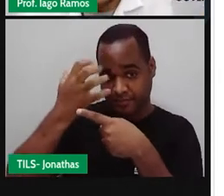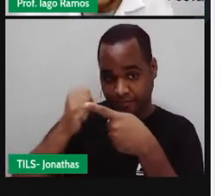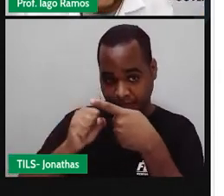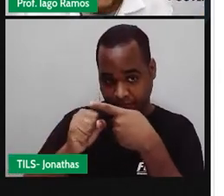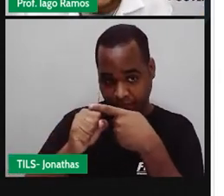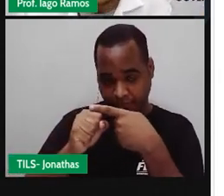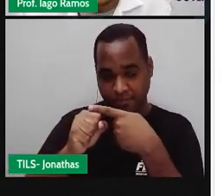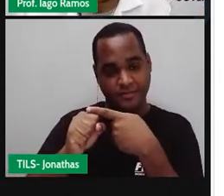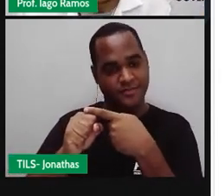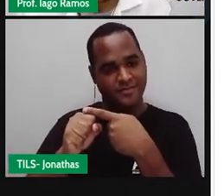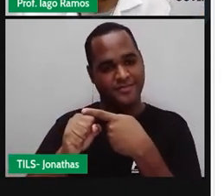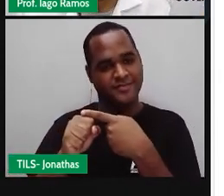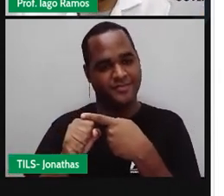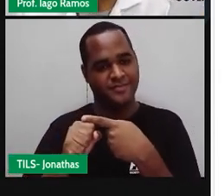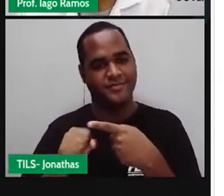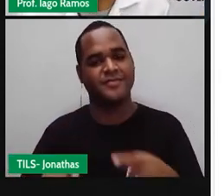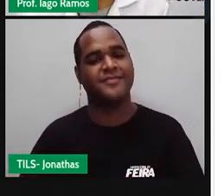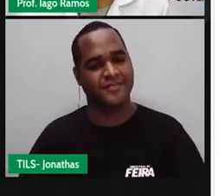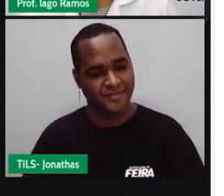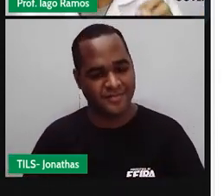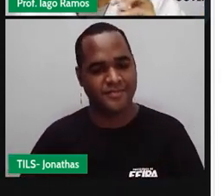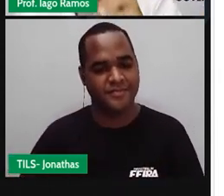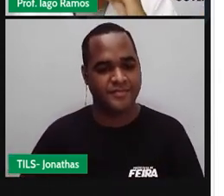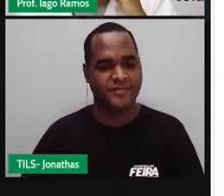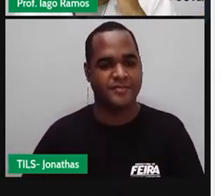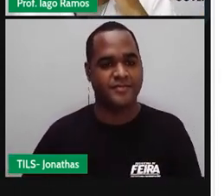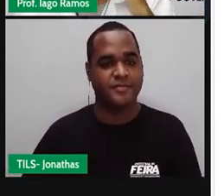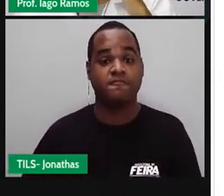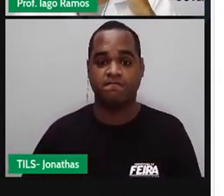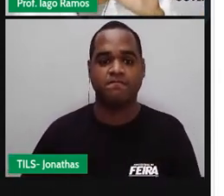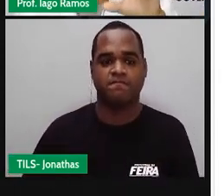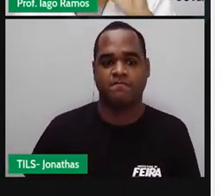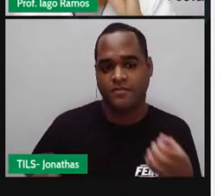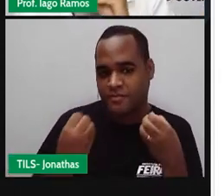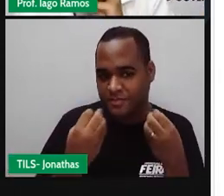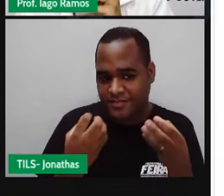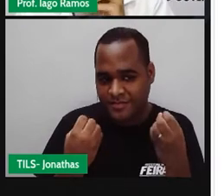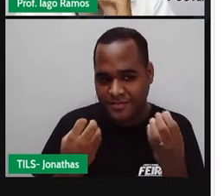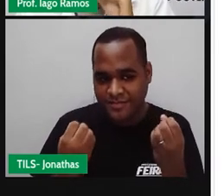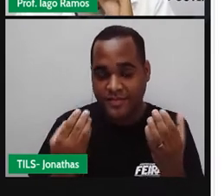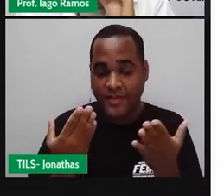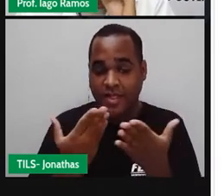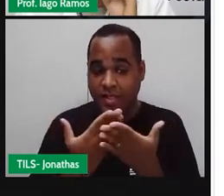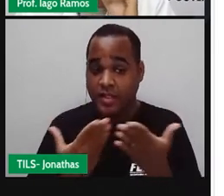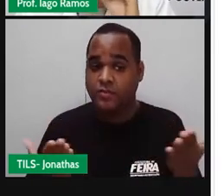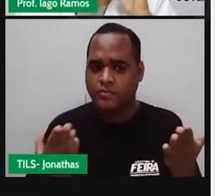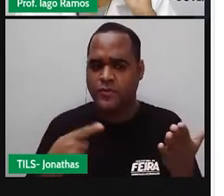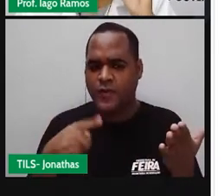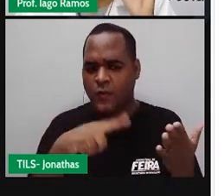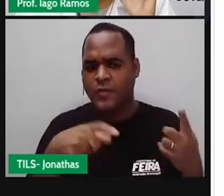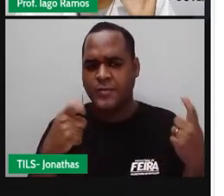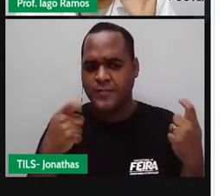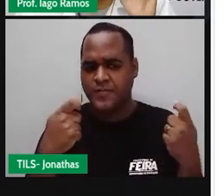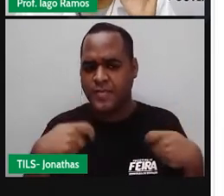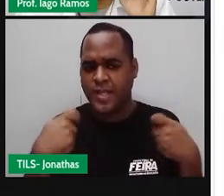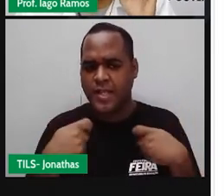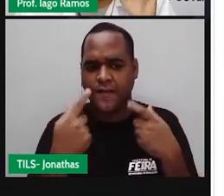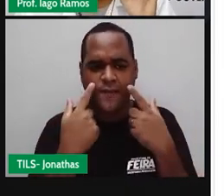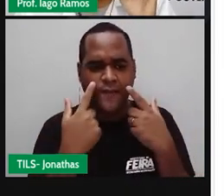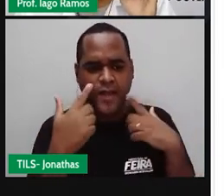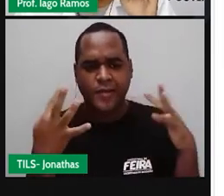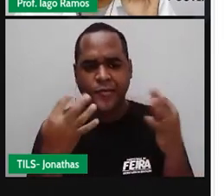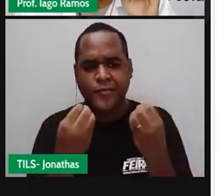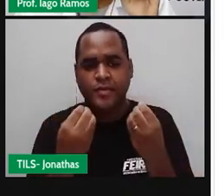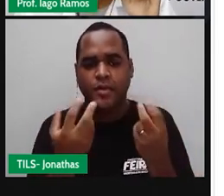cima 8 em baixo tá bom então eu já tenho tudo que eu precisava aí o que é que eu quero que você perceba